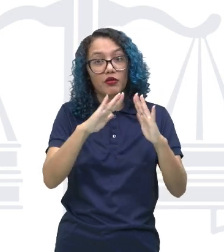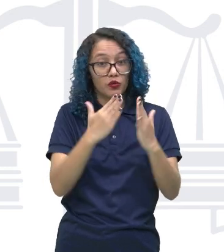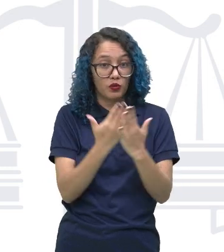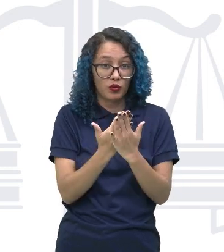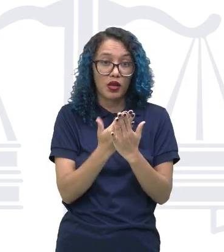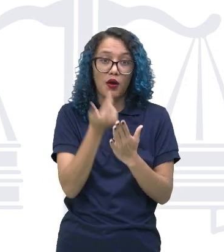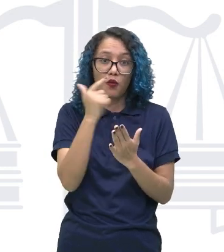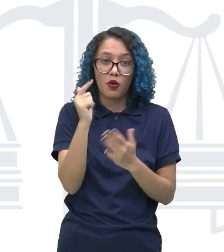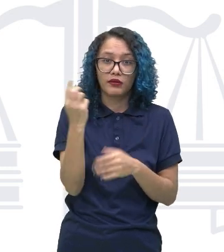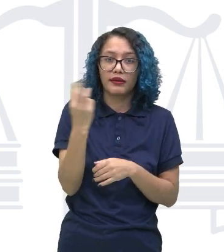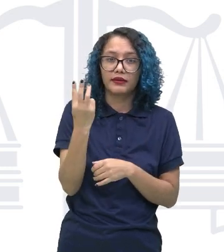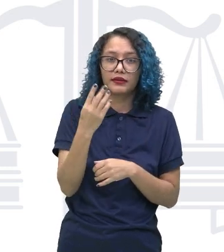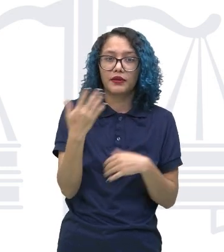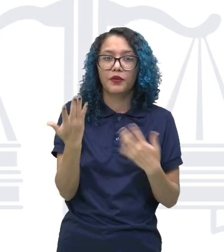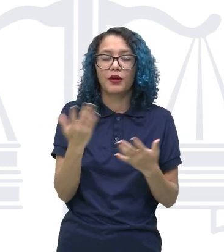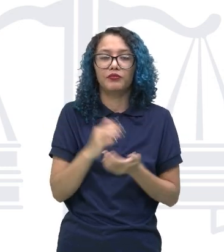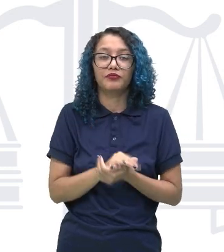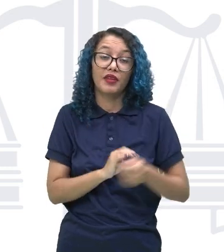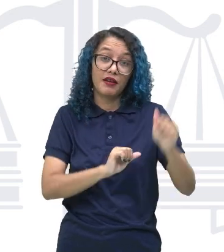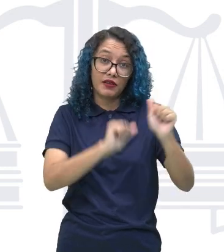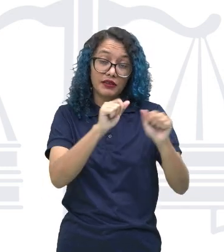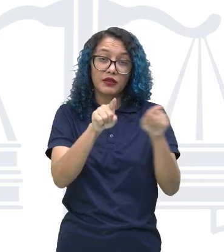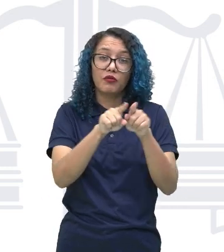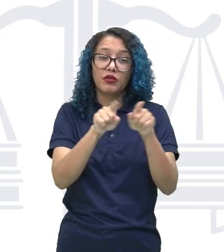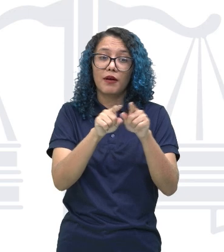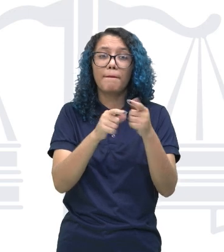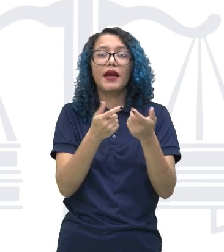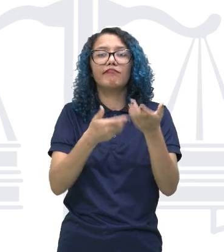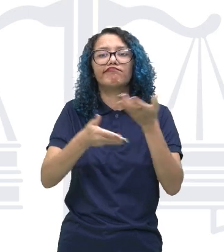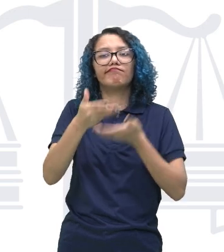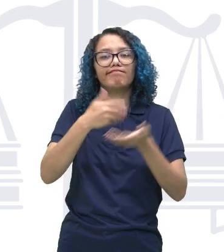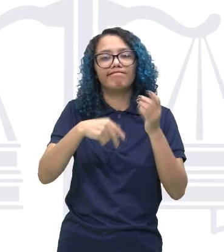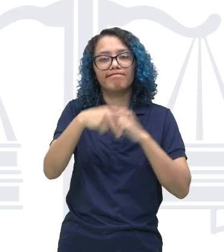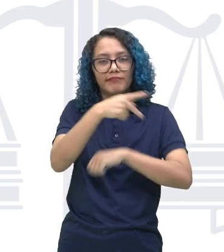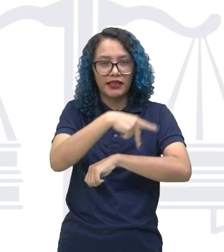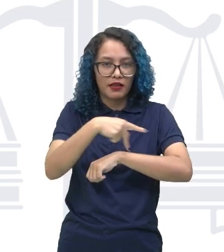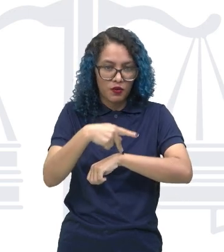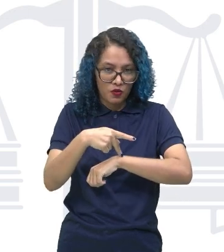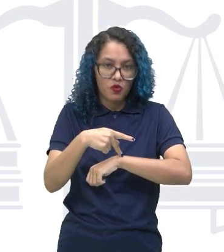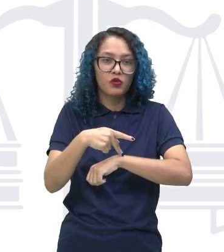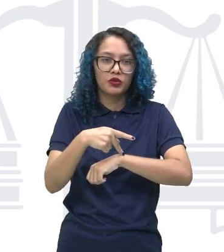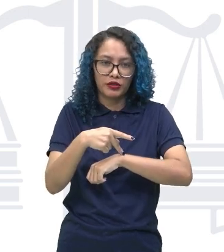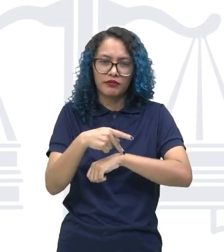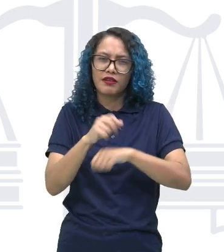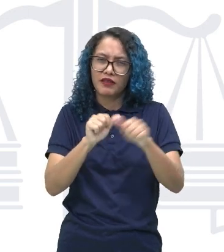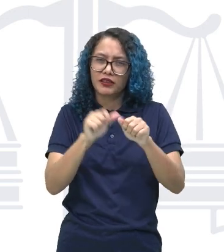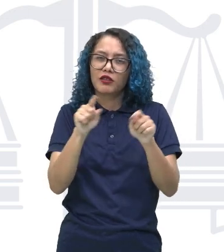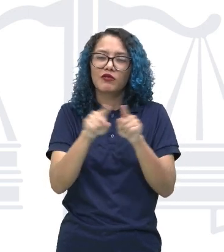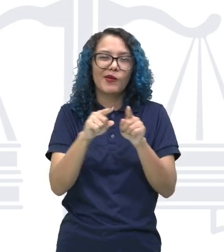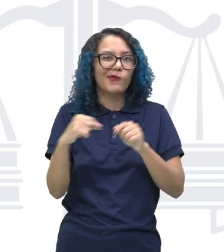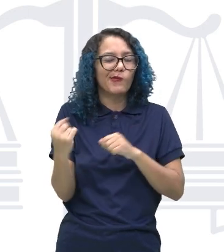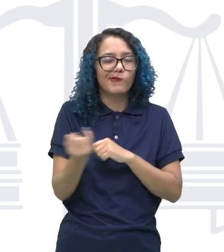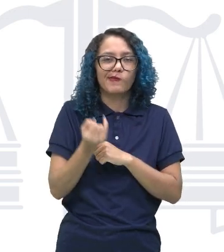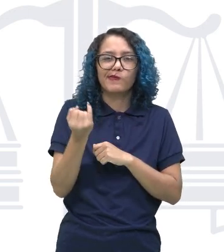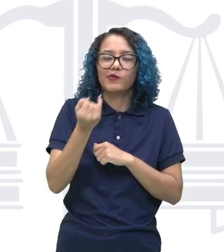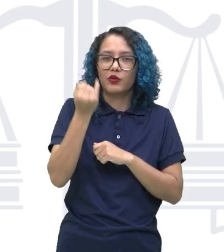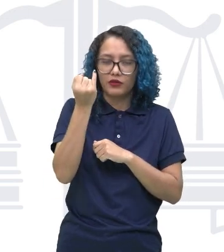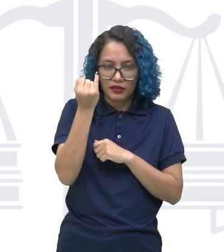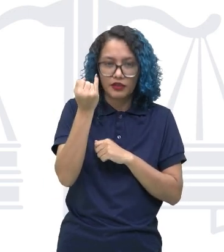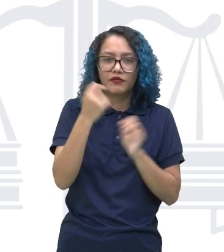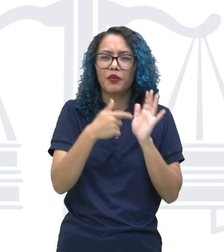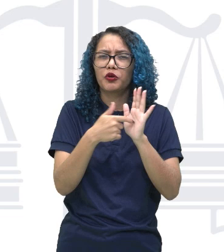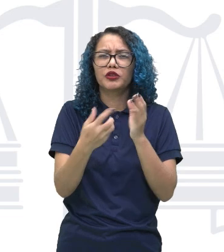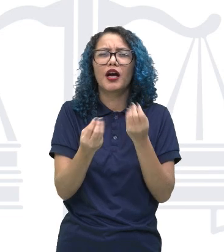no número 3, a avaliações e mediações pedagógicas. A avaliação ela dá o tom da recomposição, ela vai dizer qual o